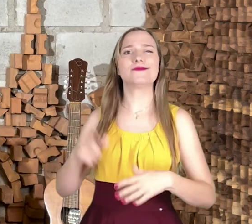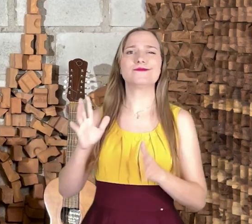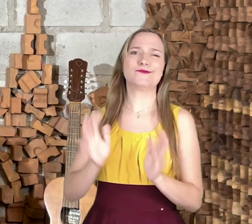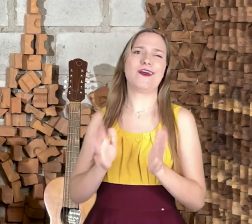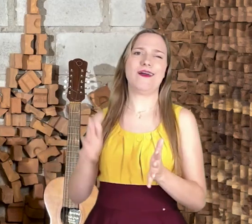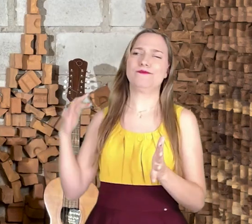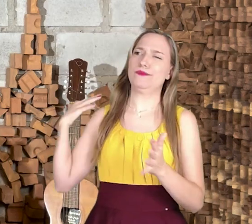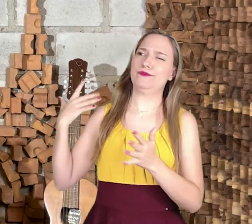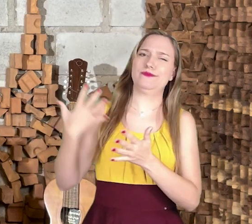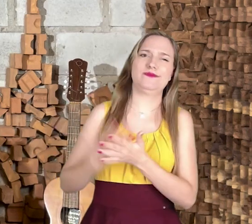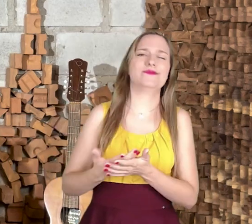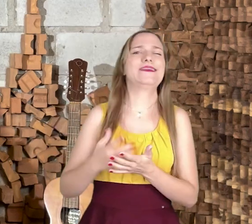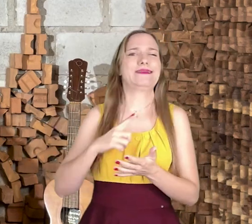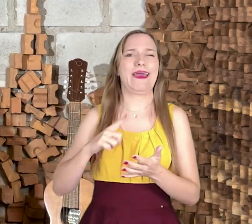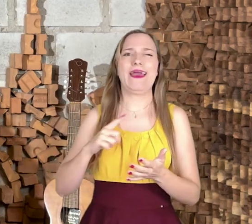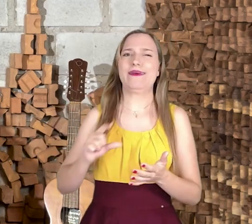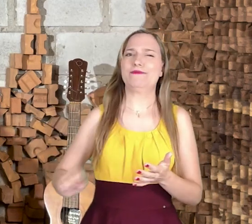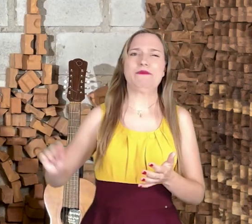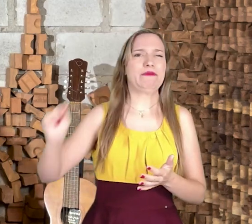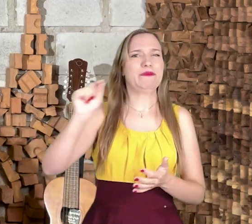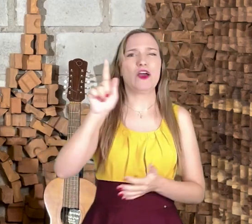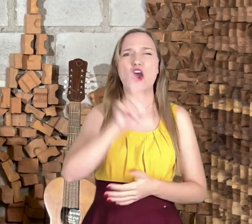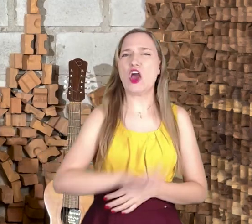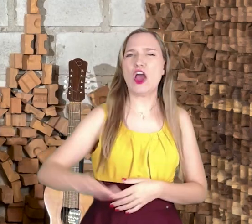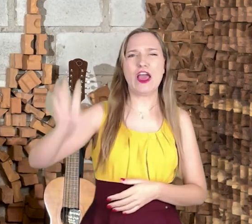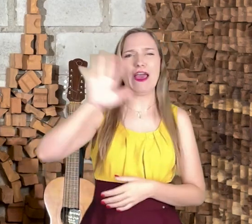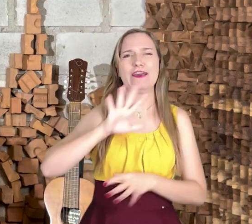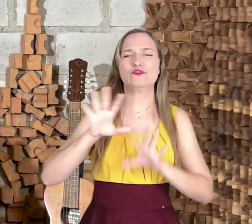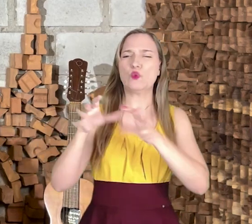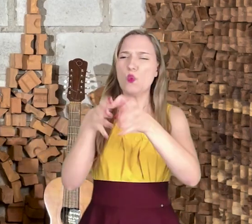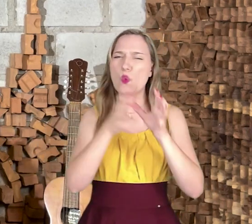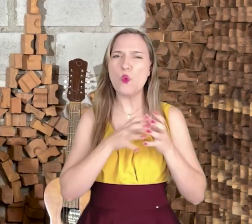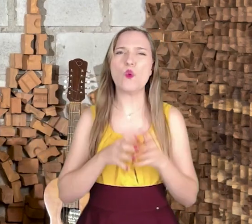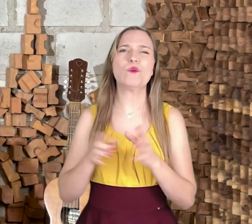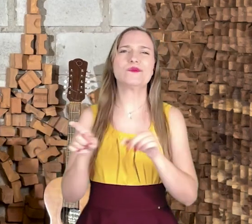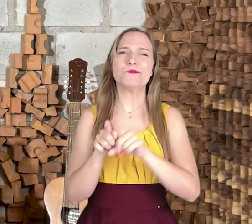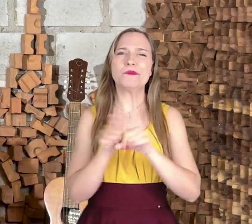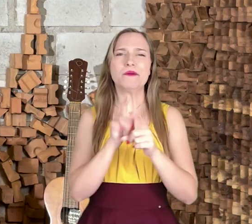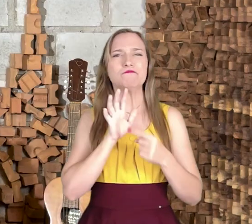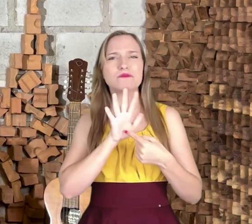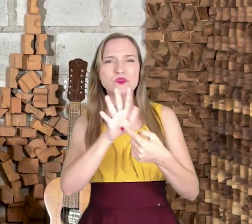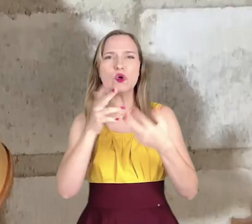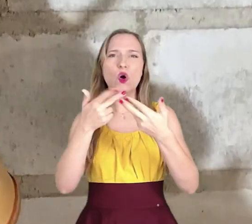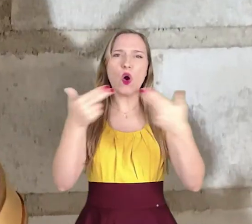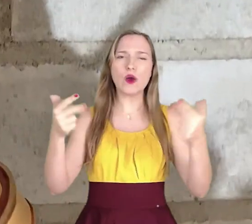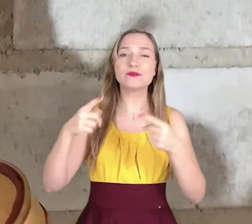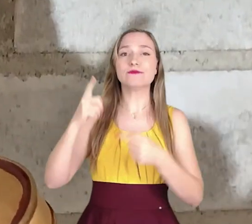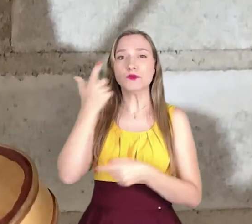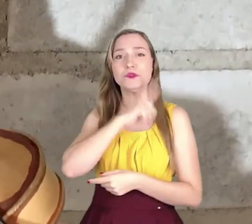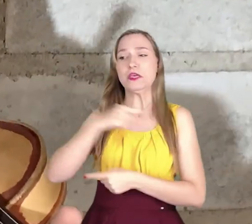assim, no estado, nesse sentido de desenvolver grupos e colher frutos geracionais.